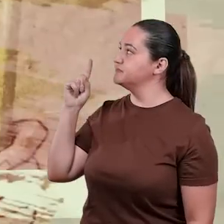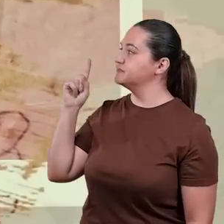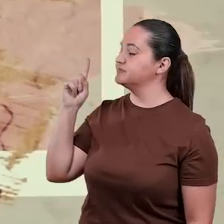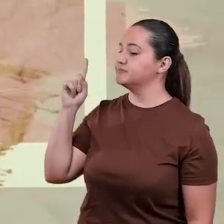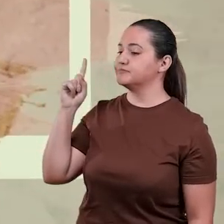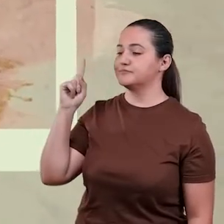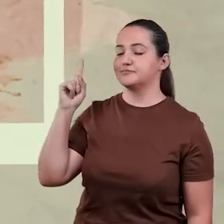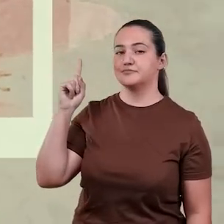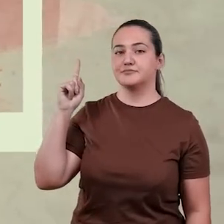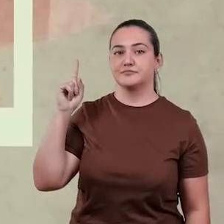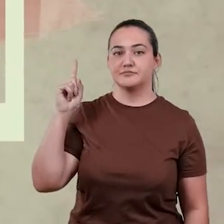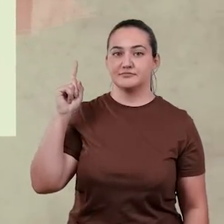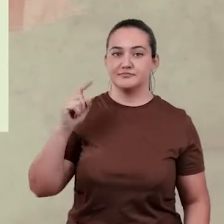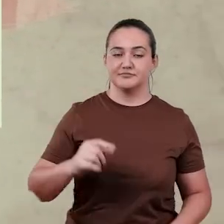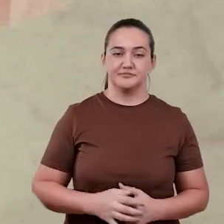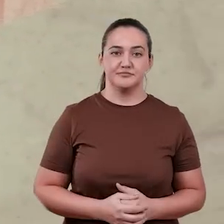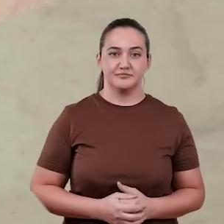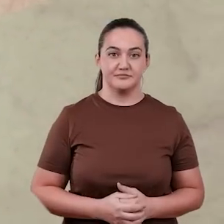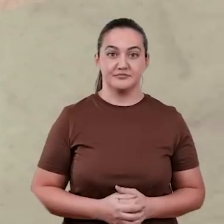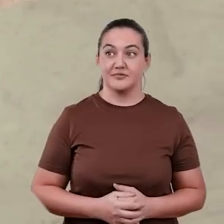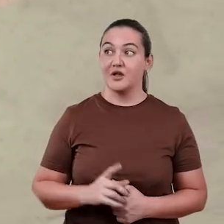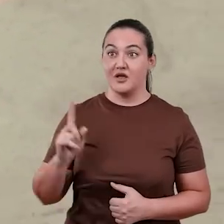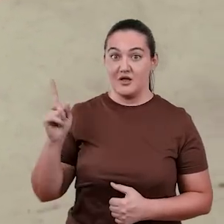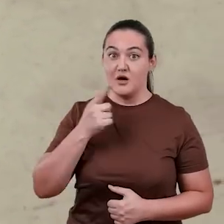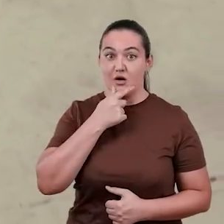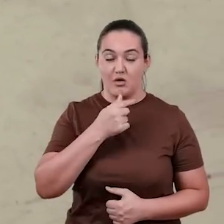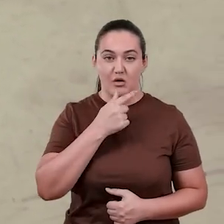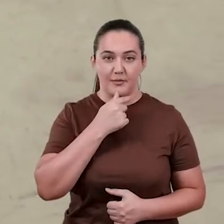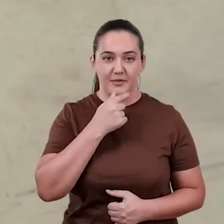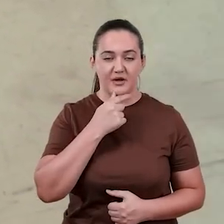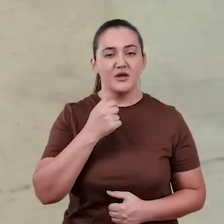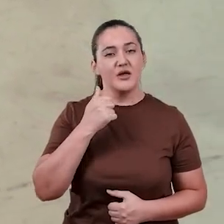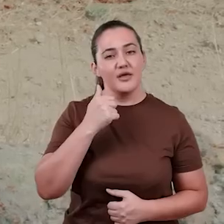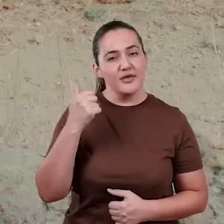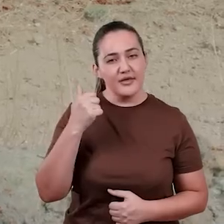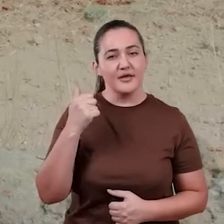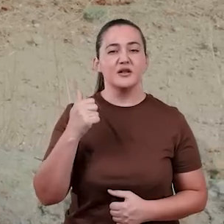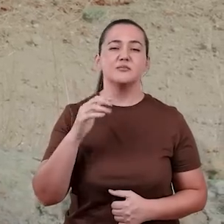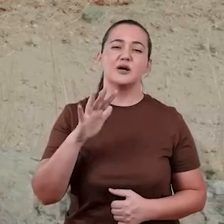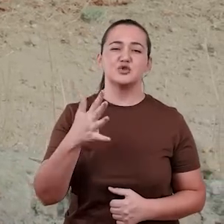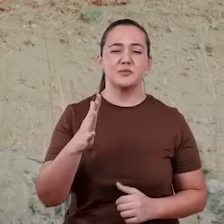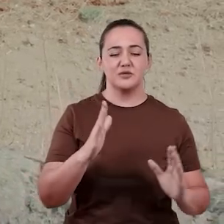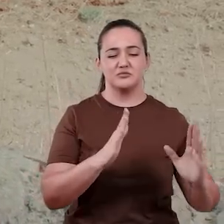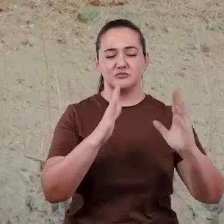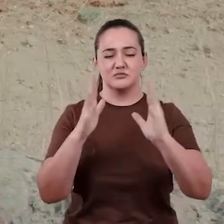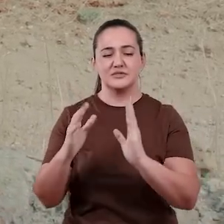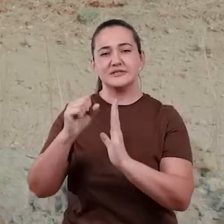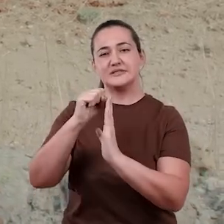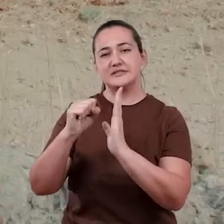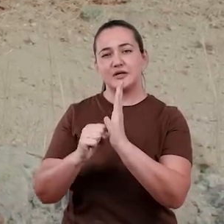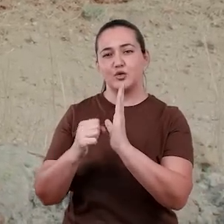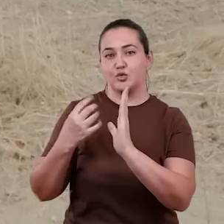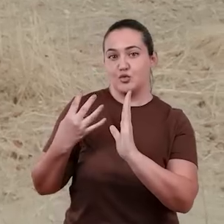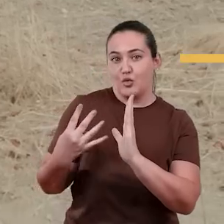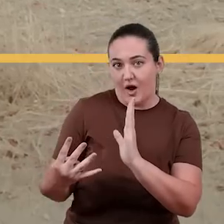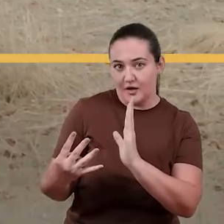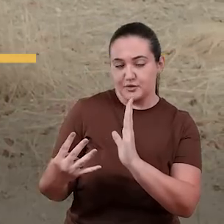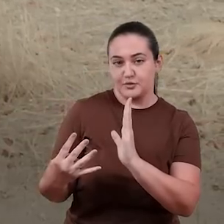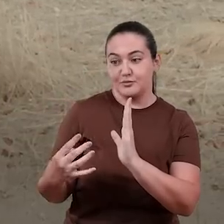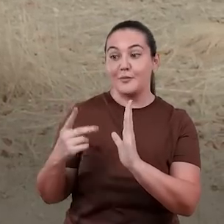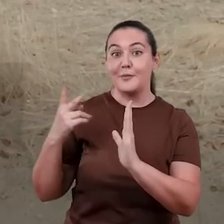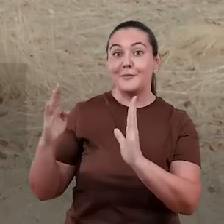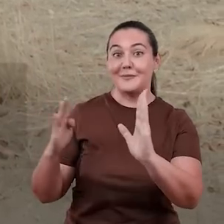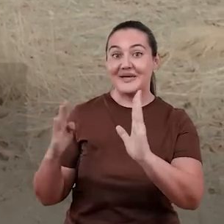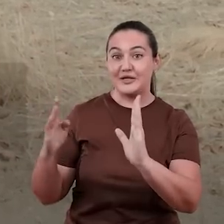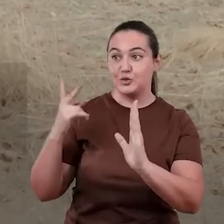que eu já mencionei para vocês. Agora, Basílio de Cesareia está no 4º século de nossa era. Na época